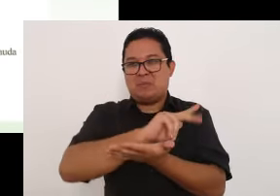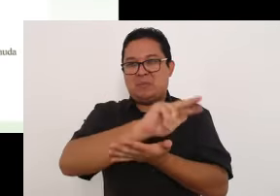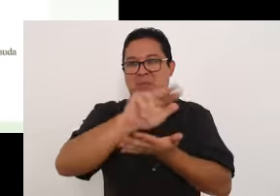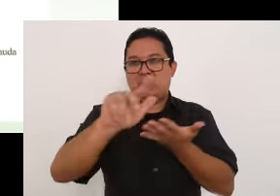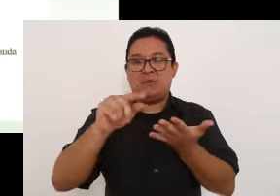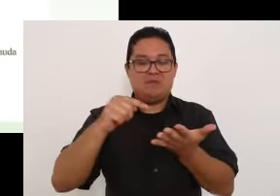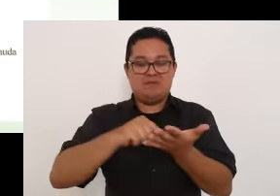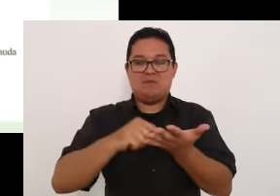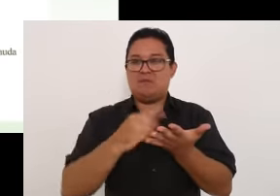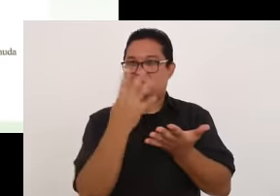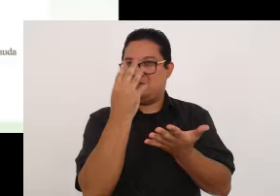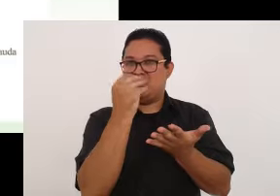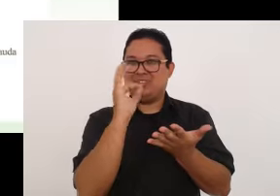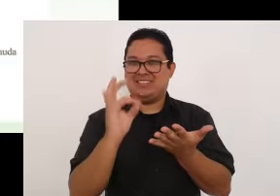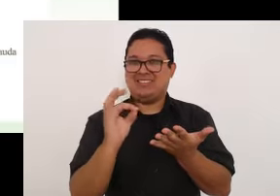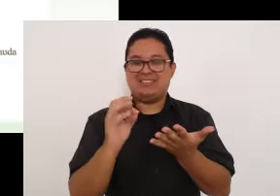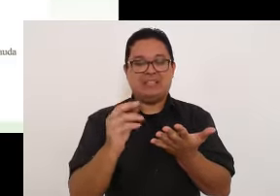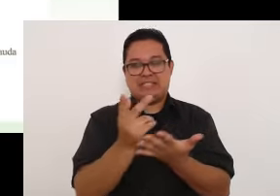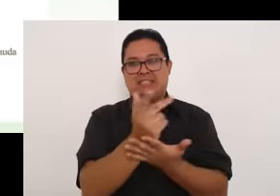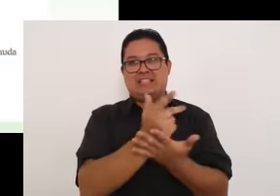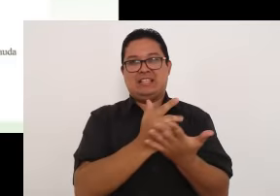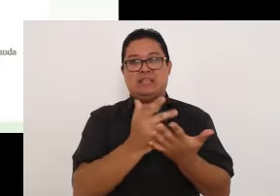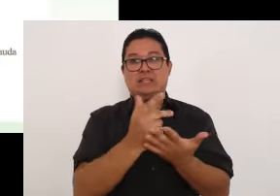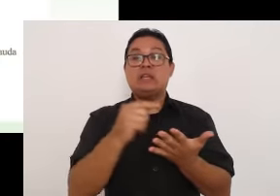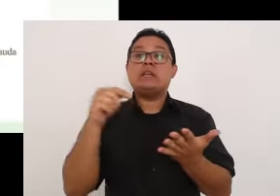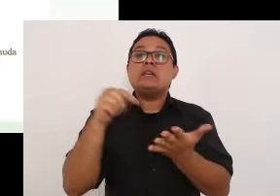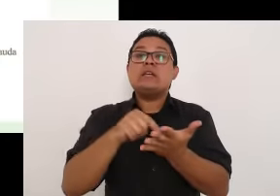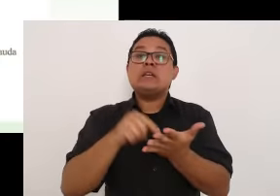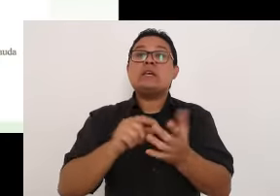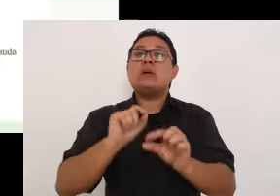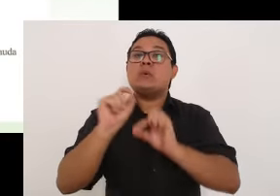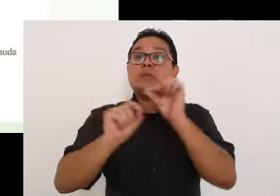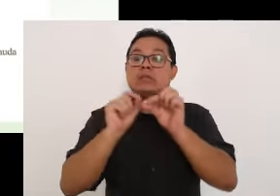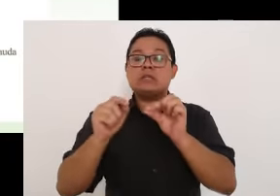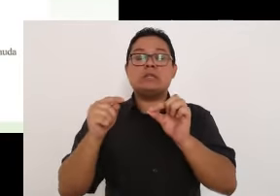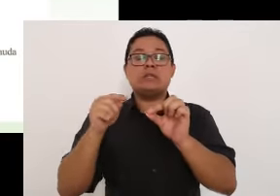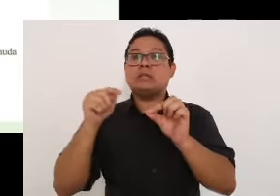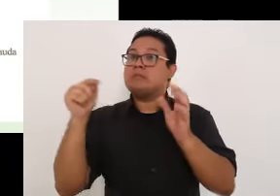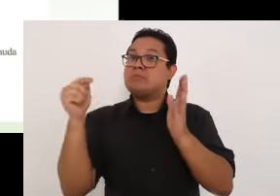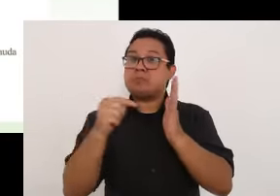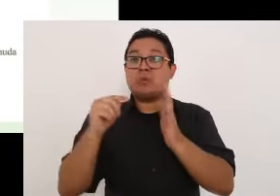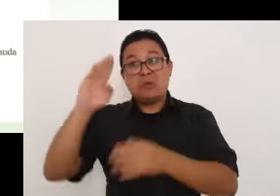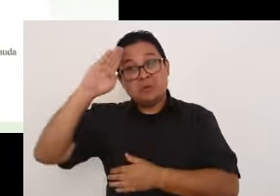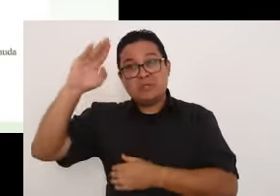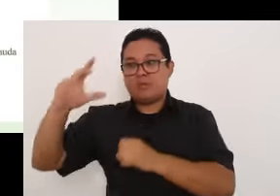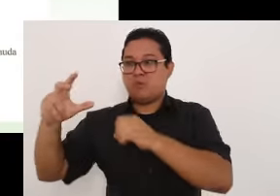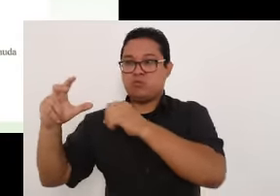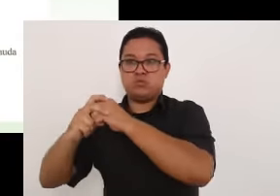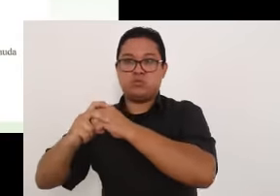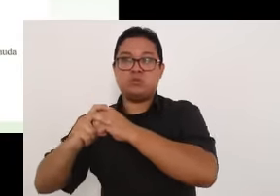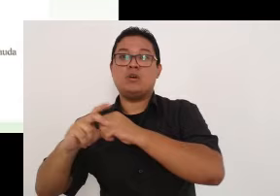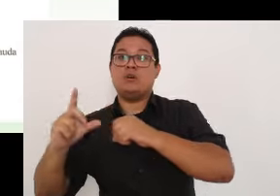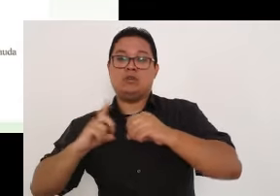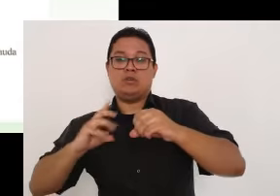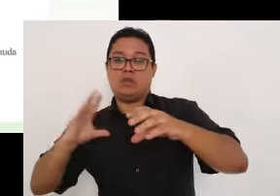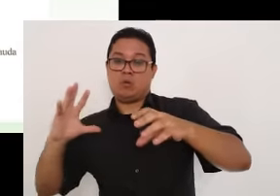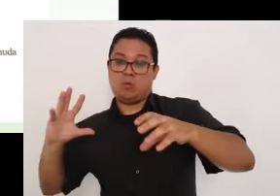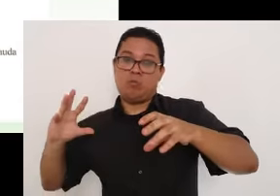Esse é um vírus típico que a gente chama de bacteriófago. Ele infecta